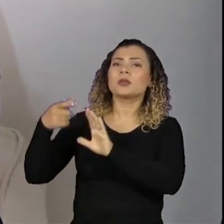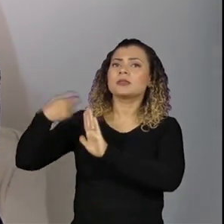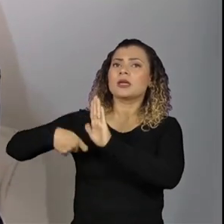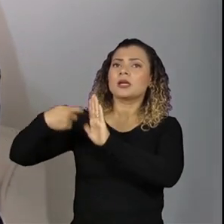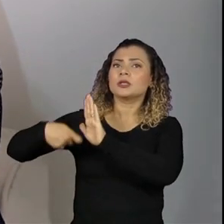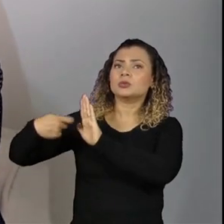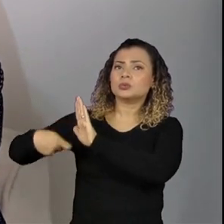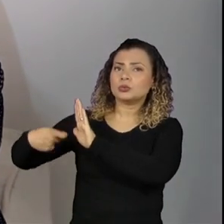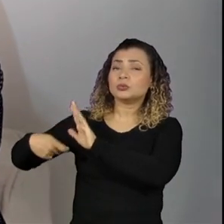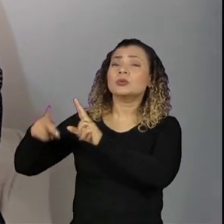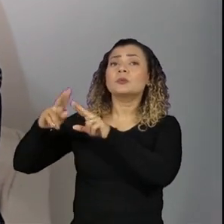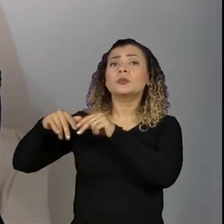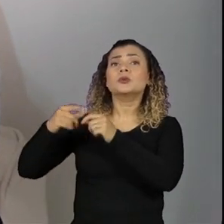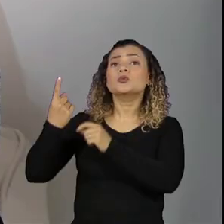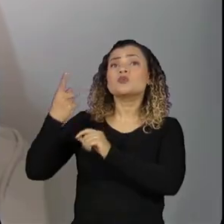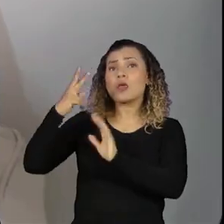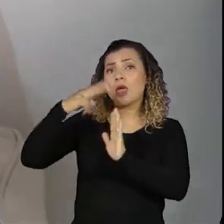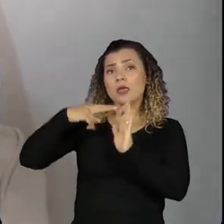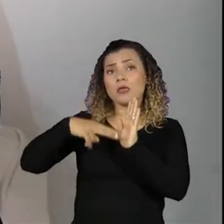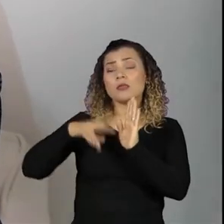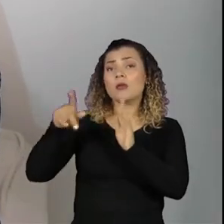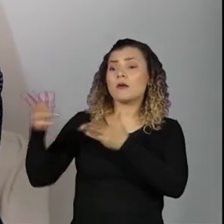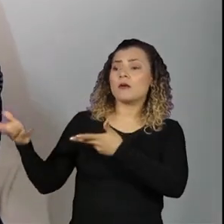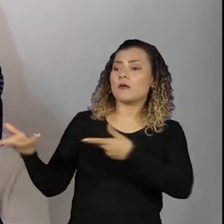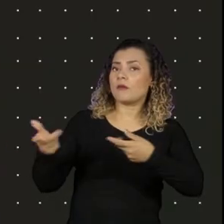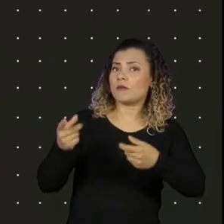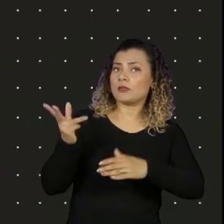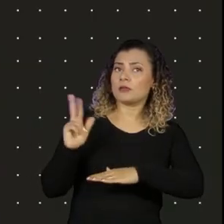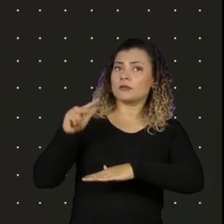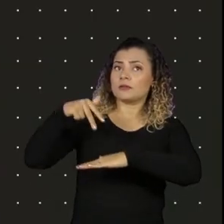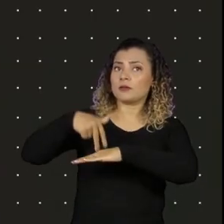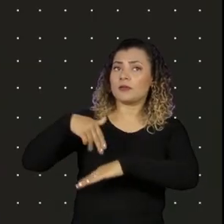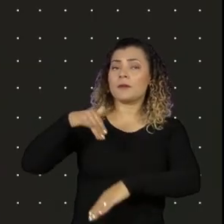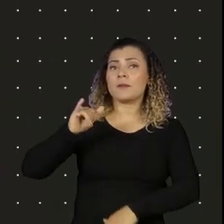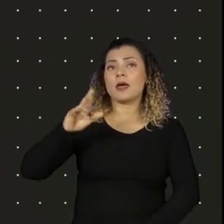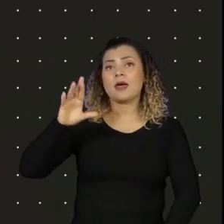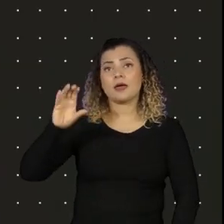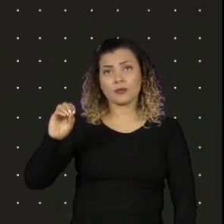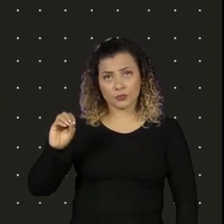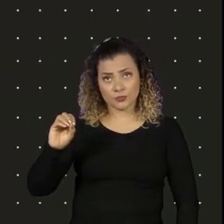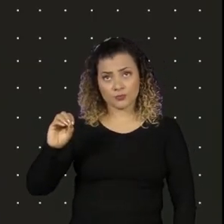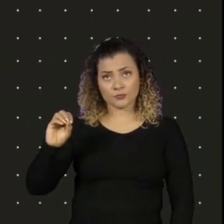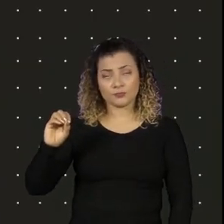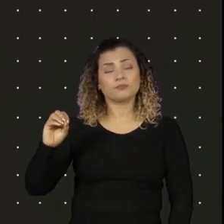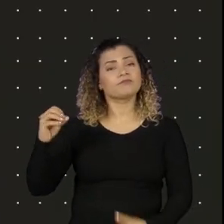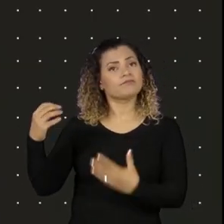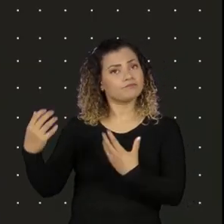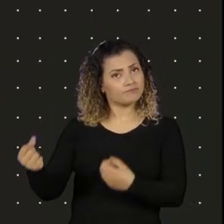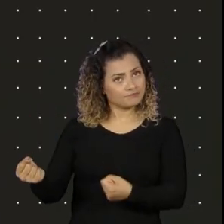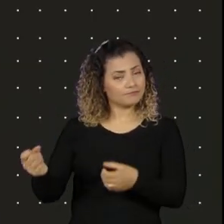Um dos leitores foi o anfitrião, o Mário Bortolotto.